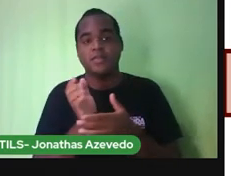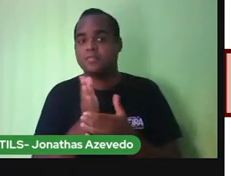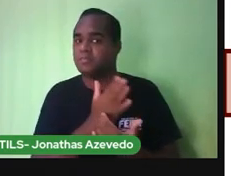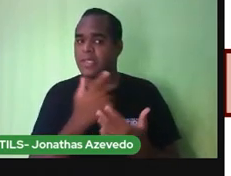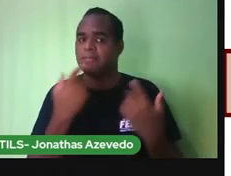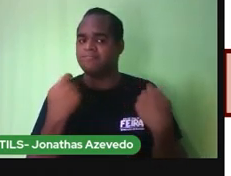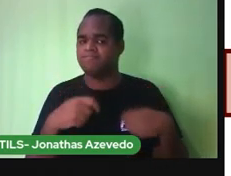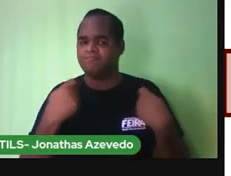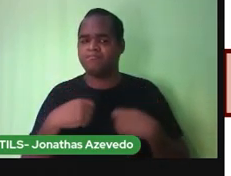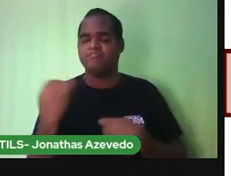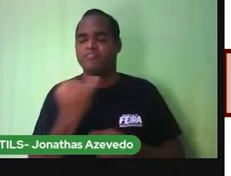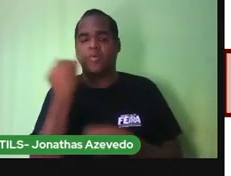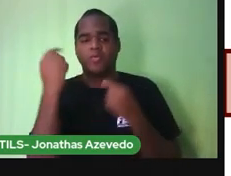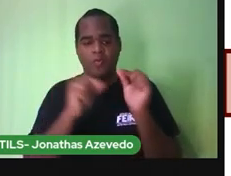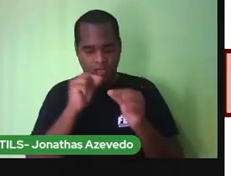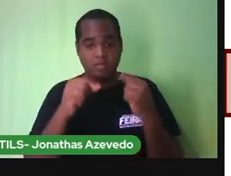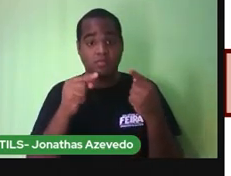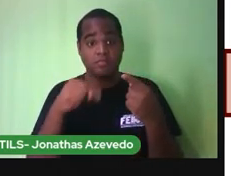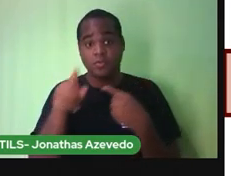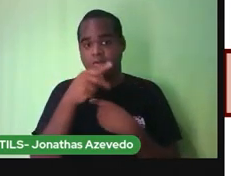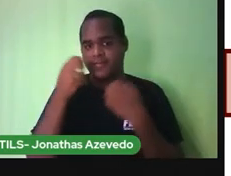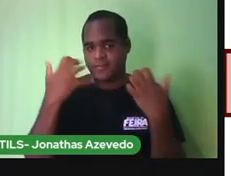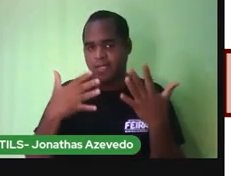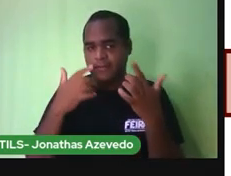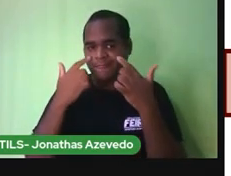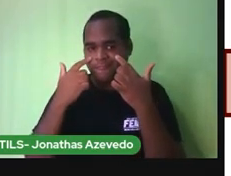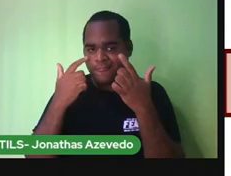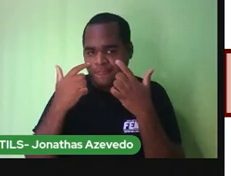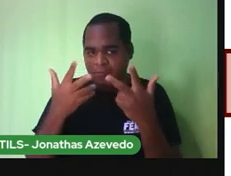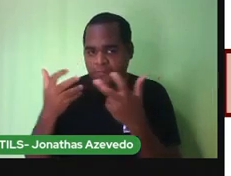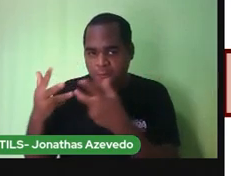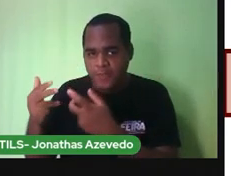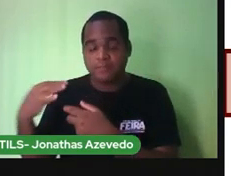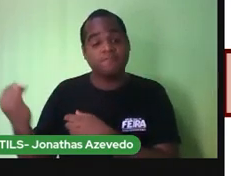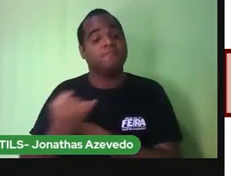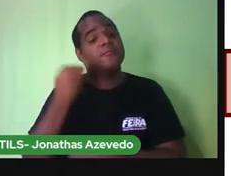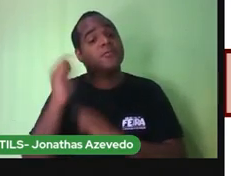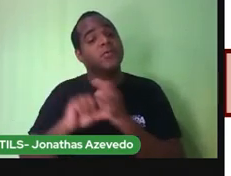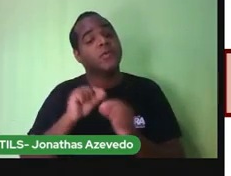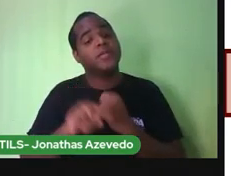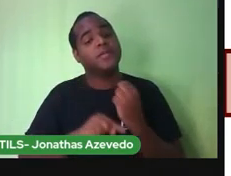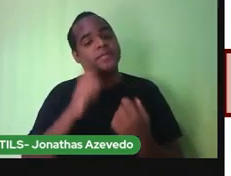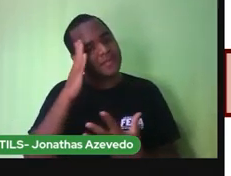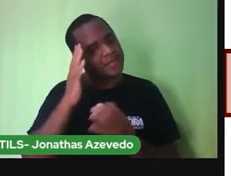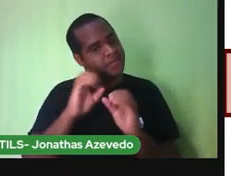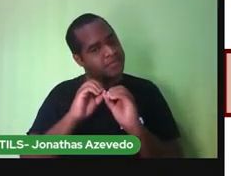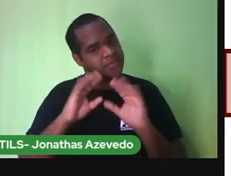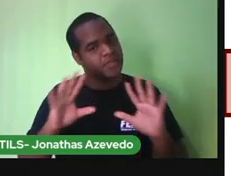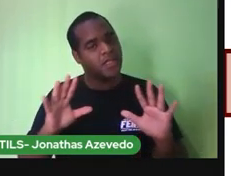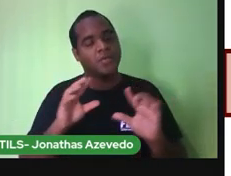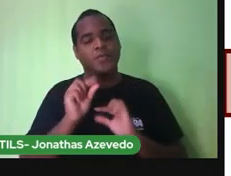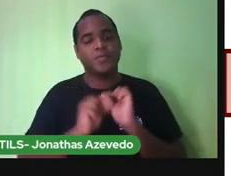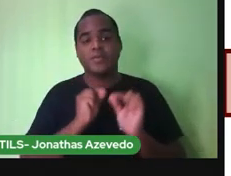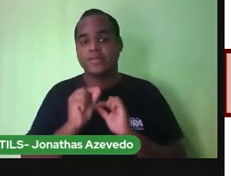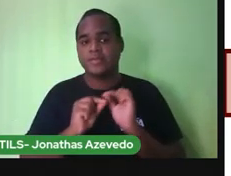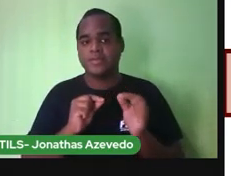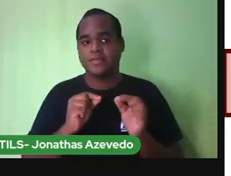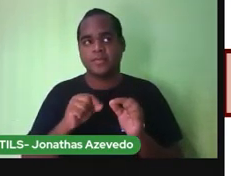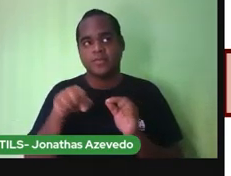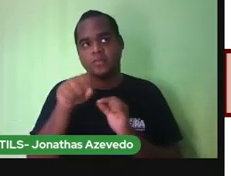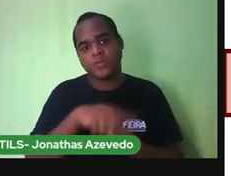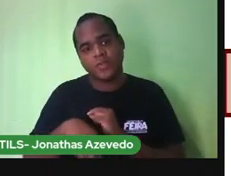permite que a gente veja e consiga entender como